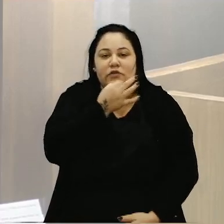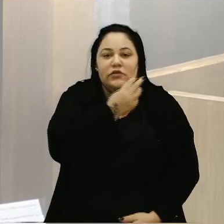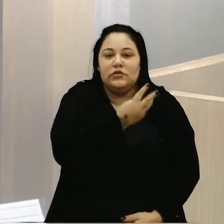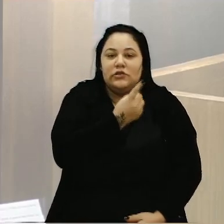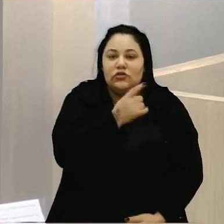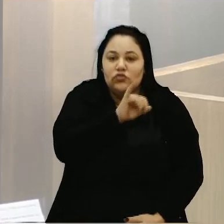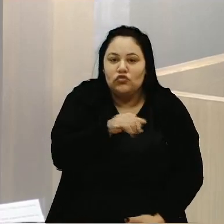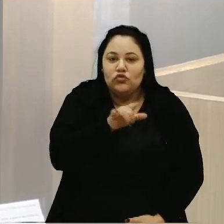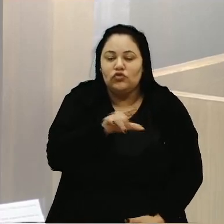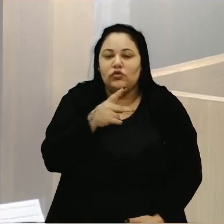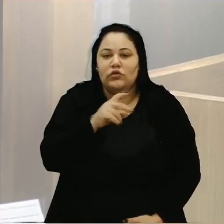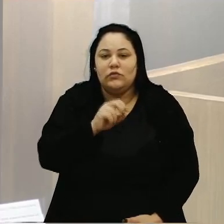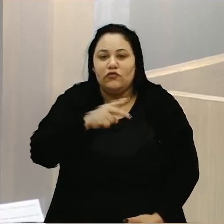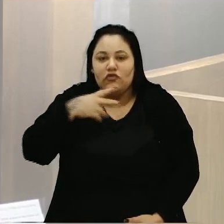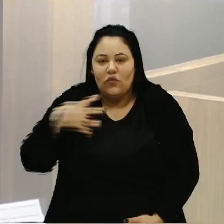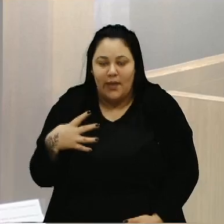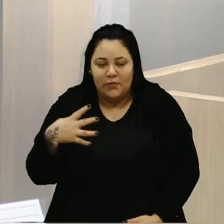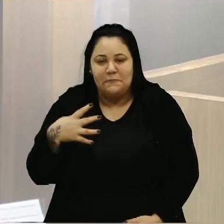julho de 2024,